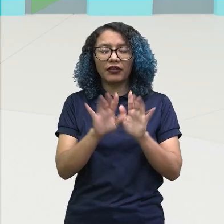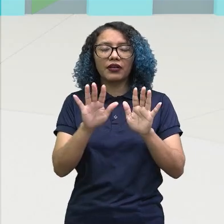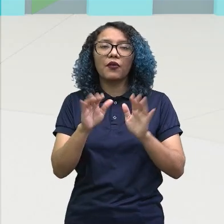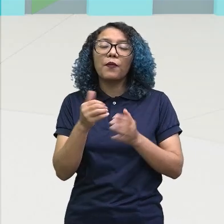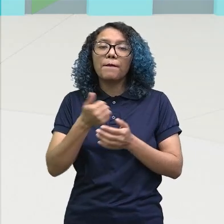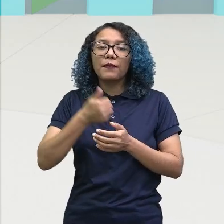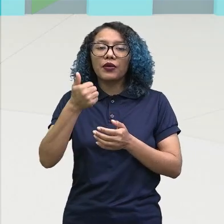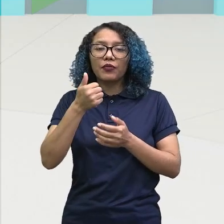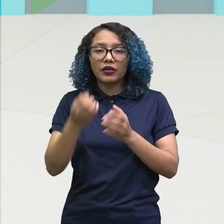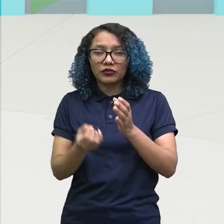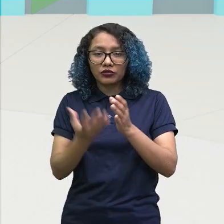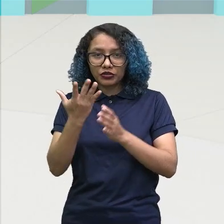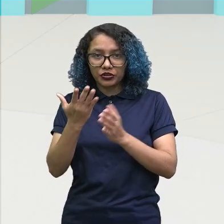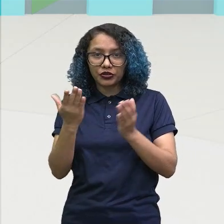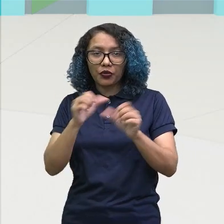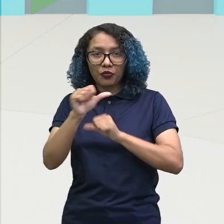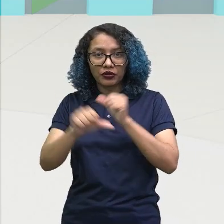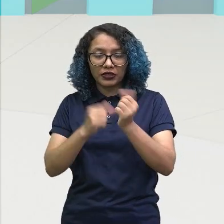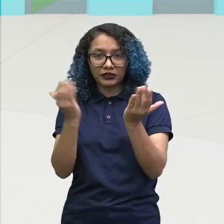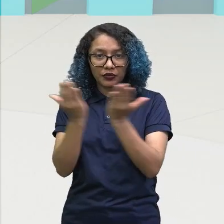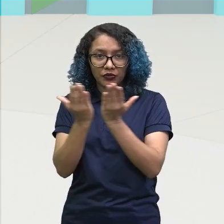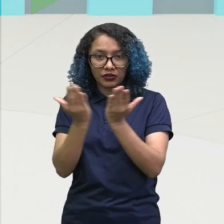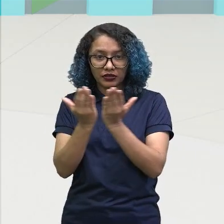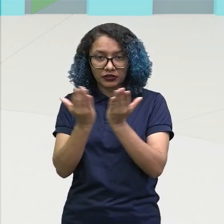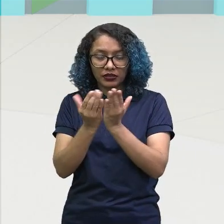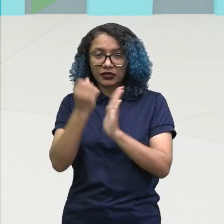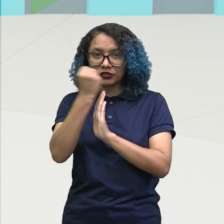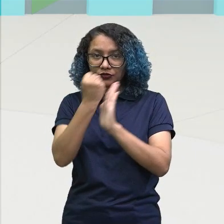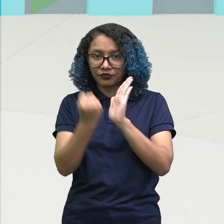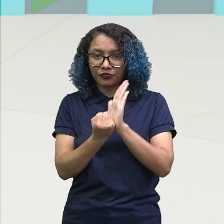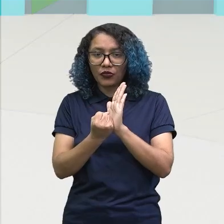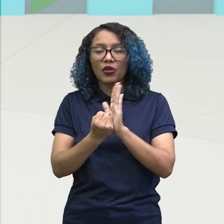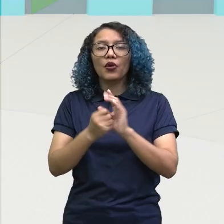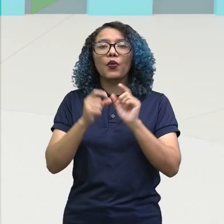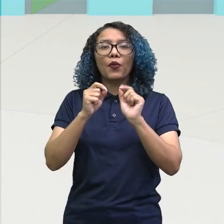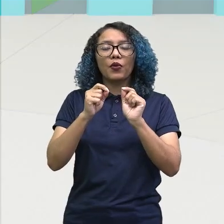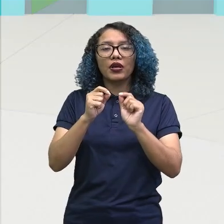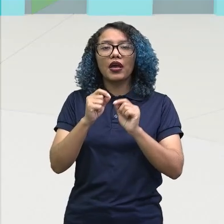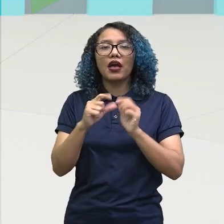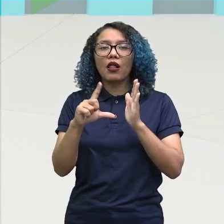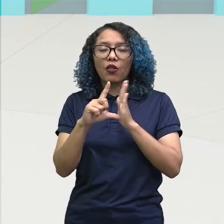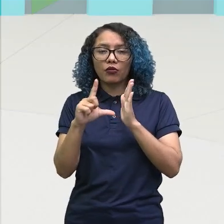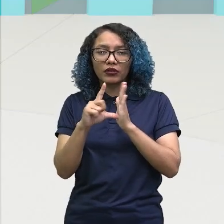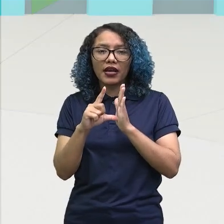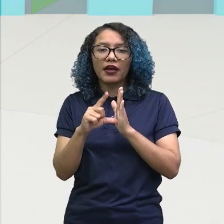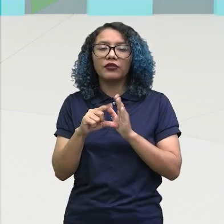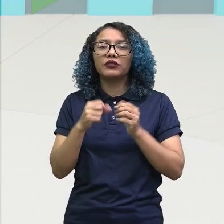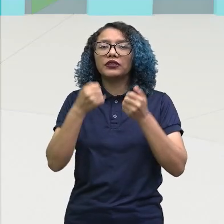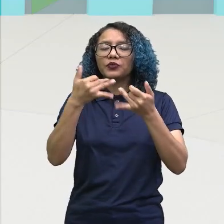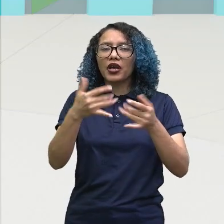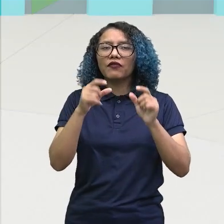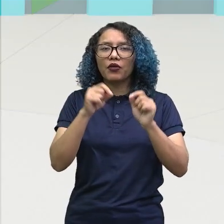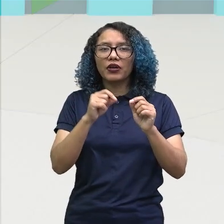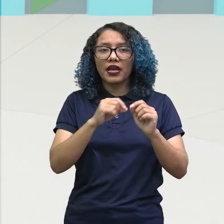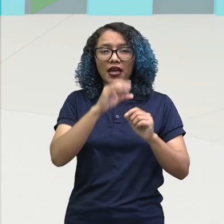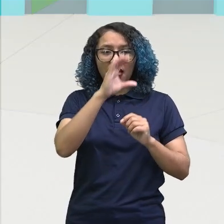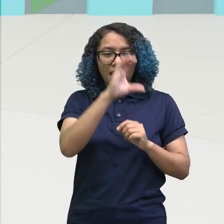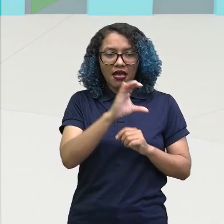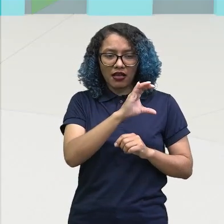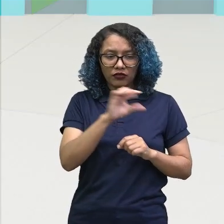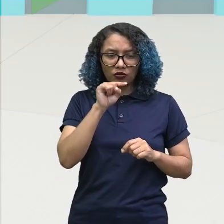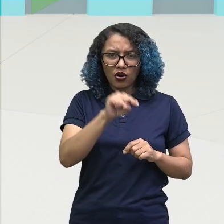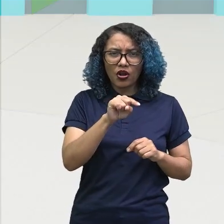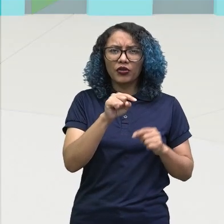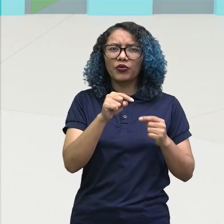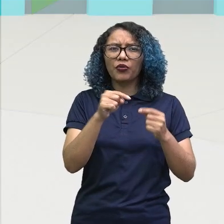Primeiro surgiu a reforma protestante, Martinho Lutero dizendo que a Igreja Católica pregava não estava de acordo com a Bíblia, e